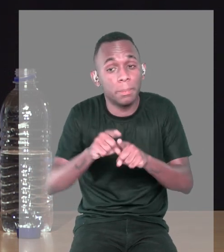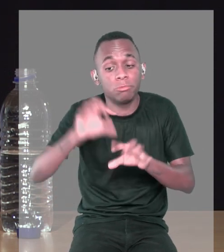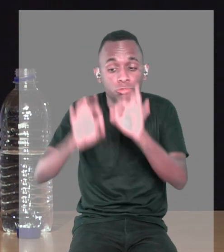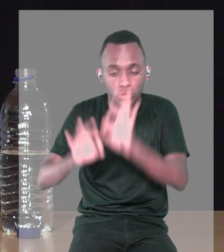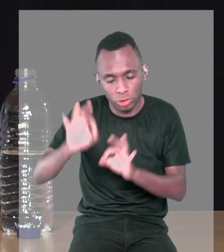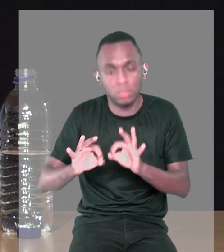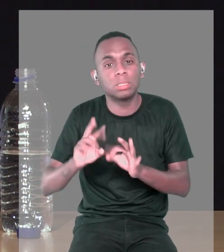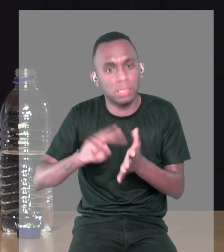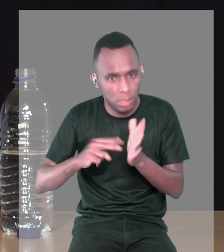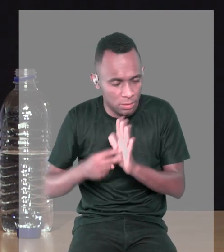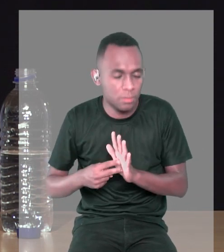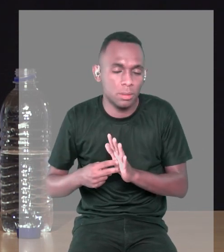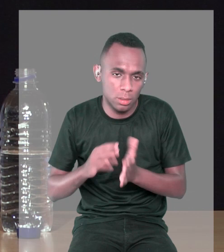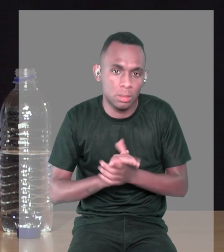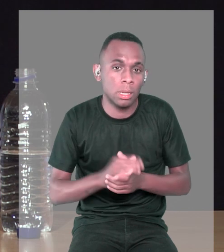específica.